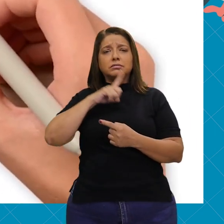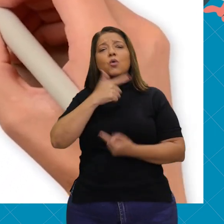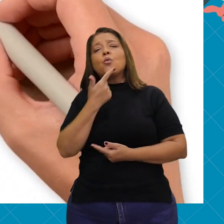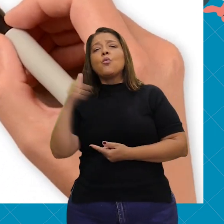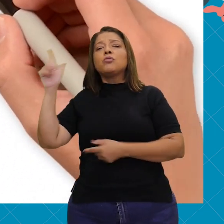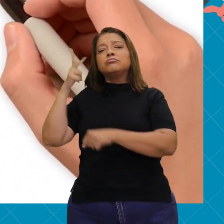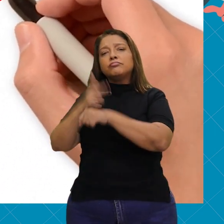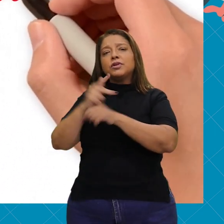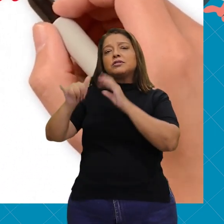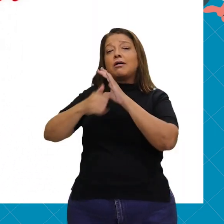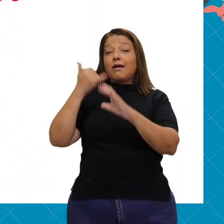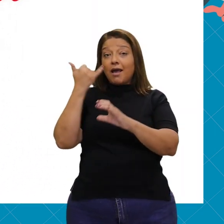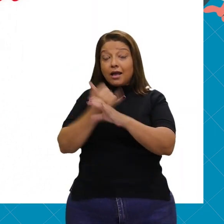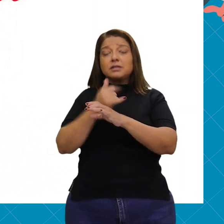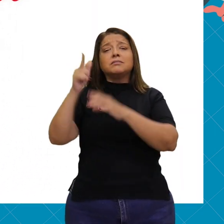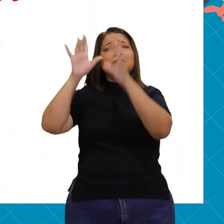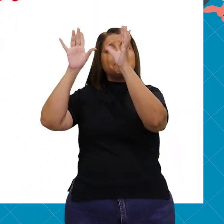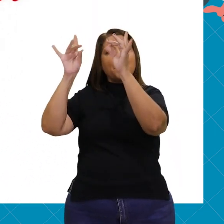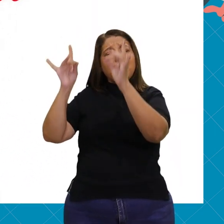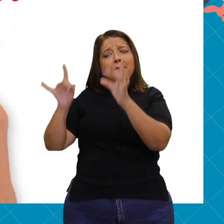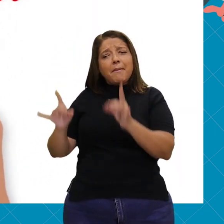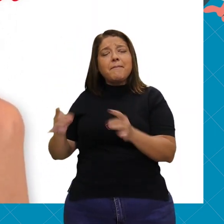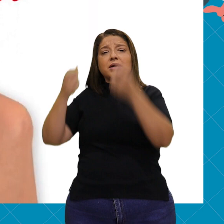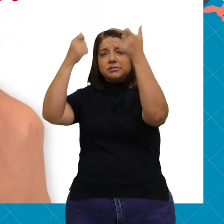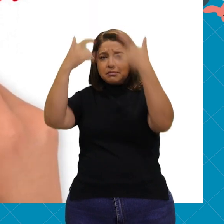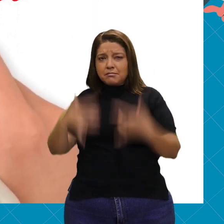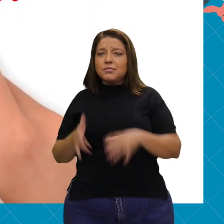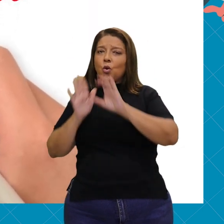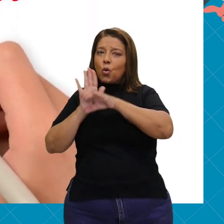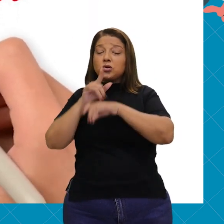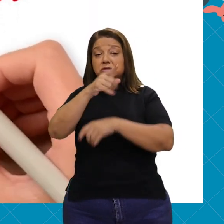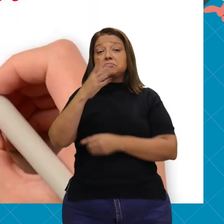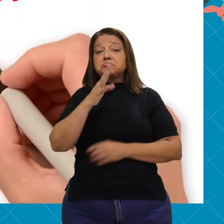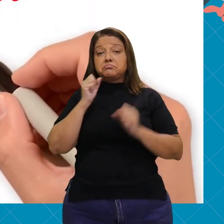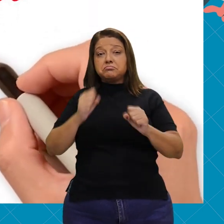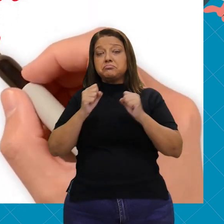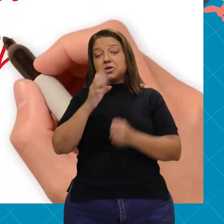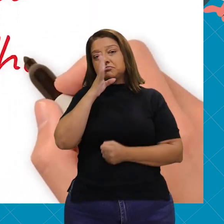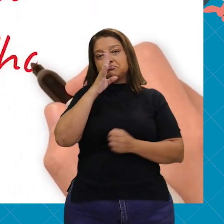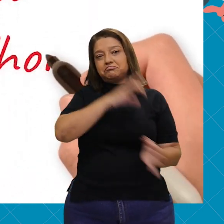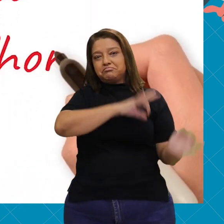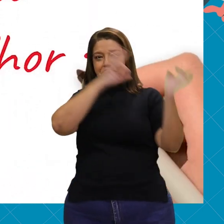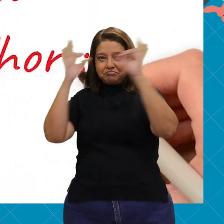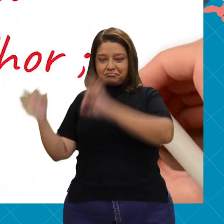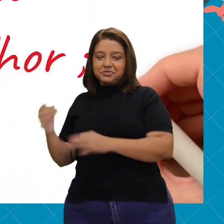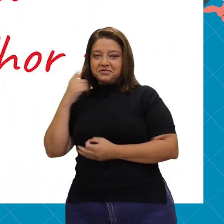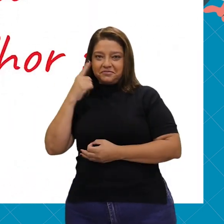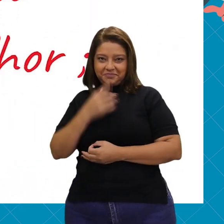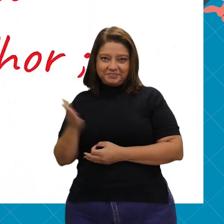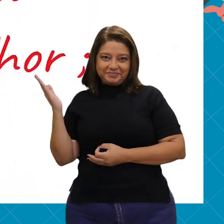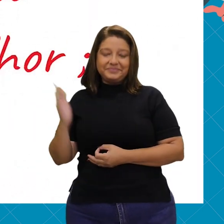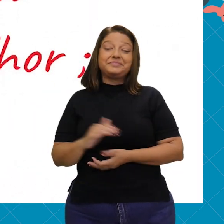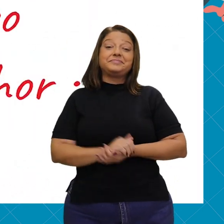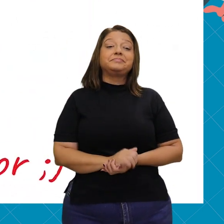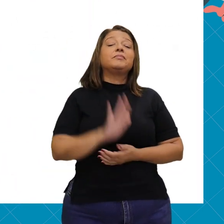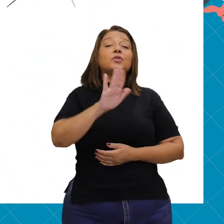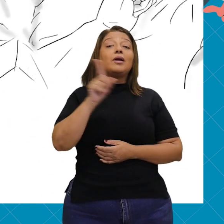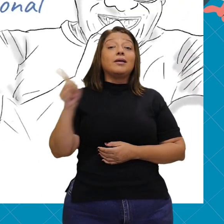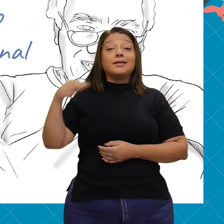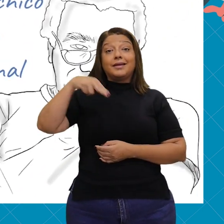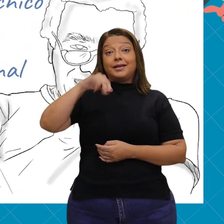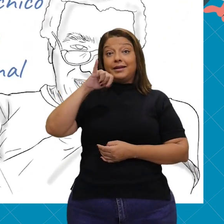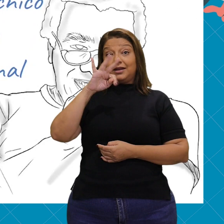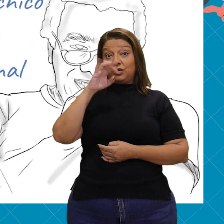aqui no canal que eu explico certinho do que se trata este conceito, então vai lá e assiste, beleza? Tá aqui no card e na descrição do vídeo. Bom,